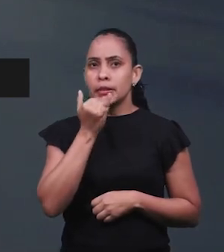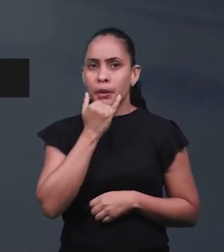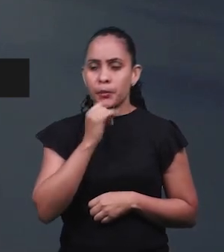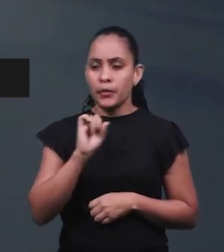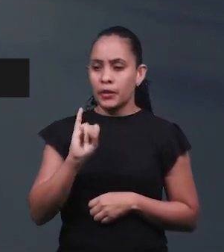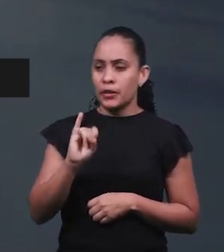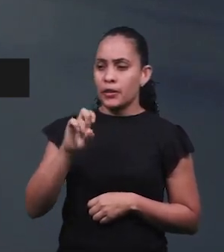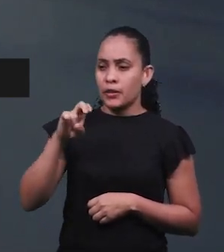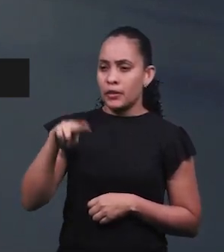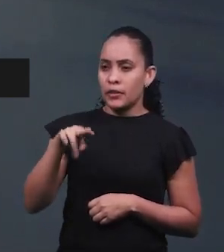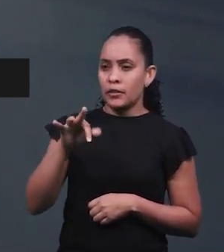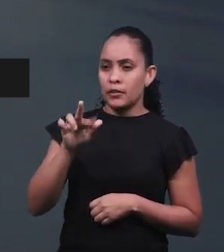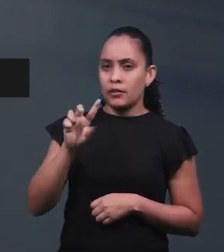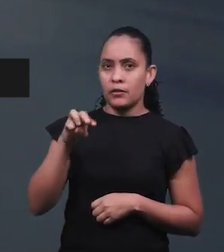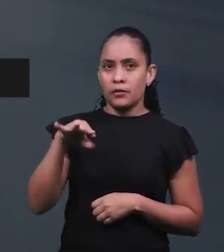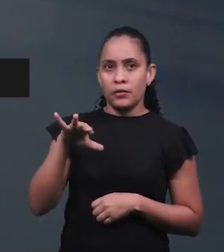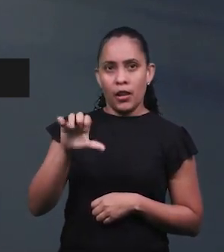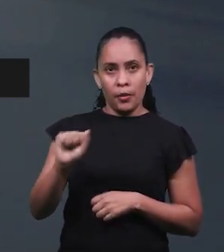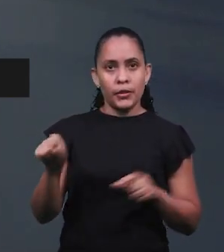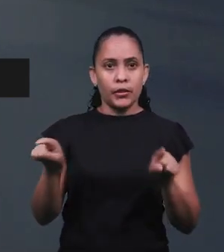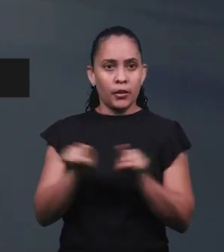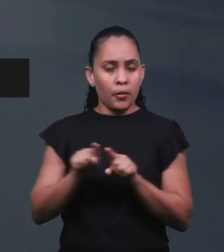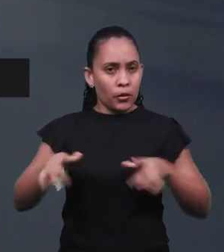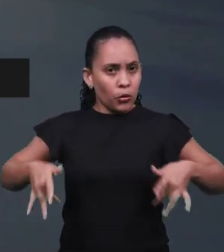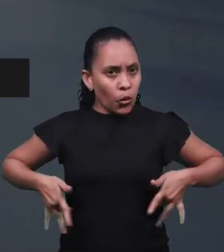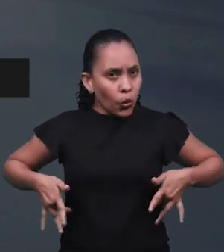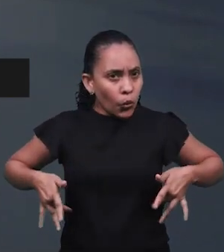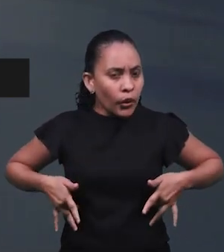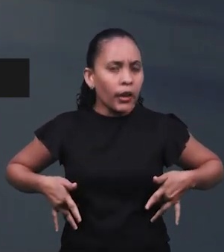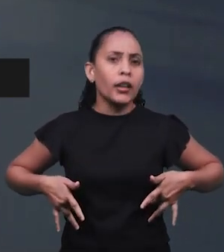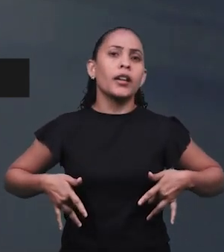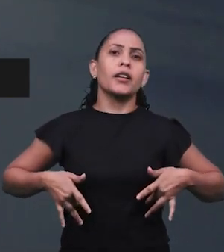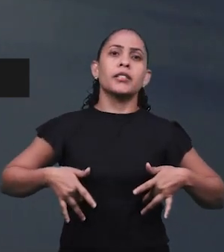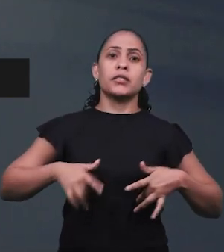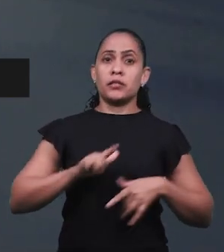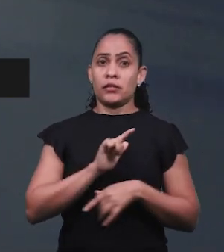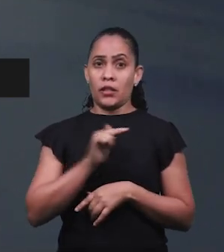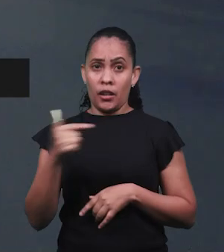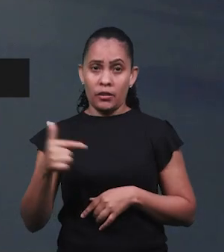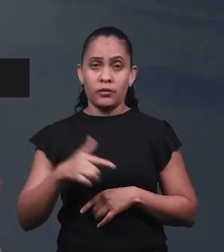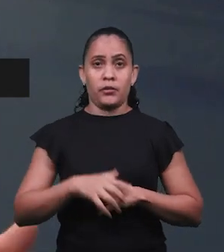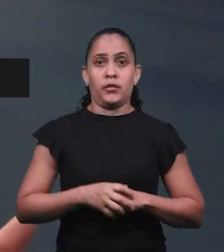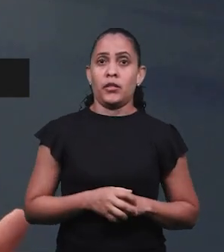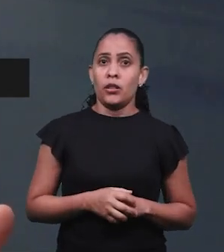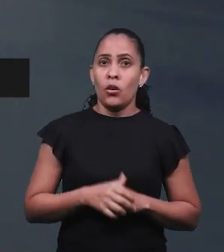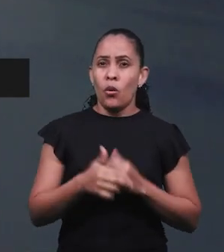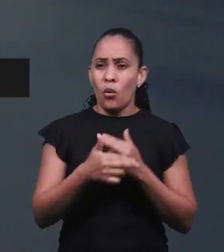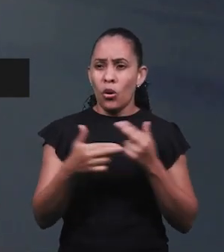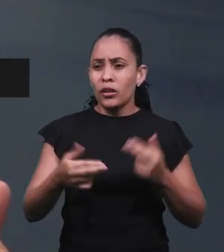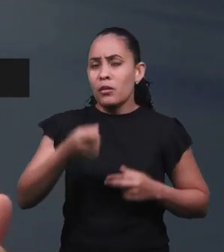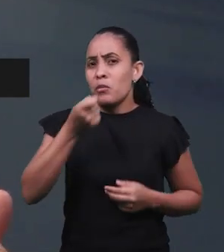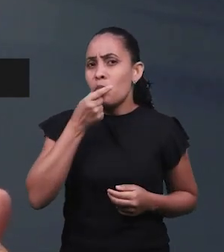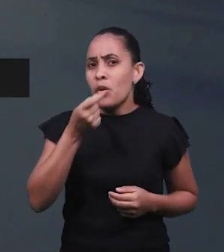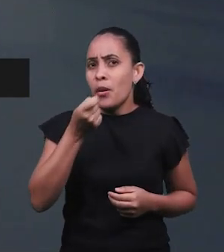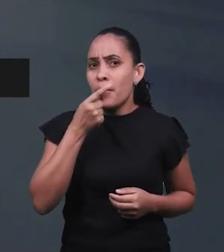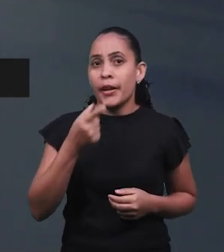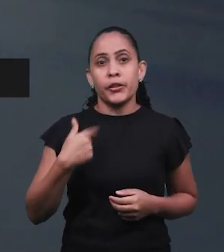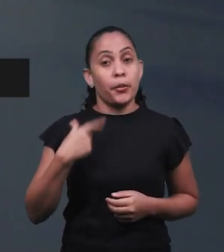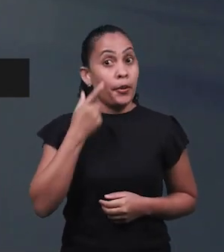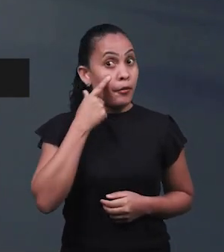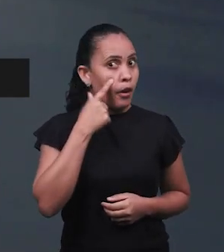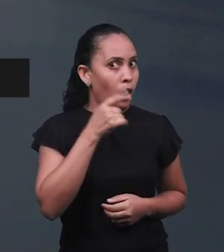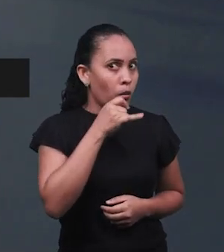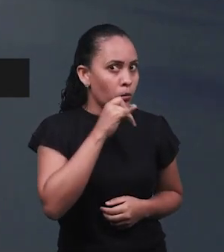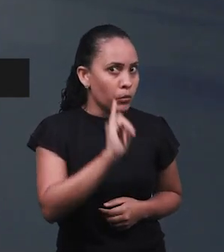inflamação da unidade que funciona no rim, que é o glomérulo. Temos também nefrites por medicações, e aí eu chamo a atenção aqui